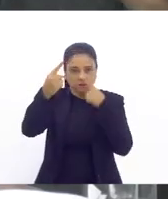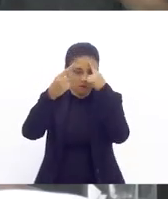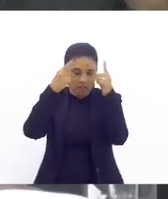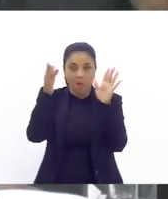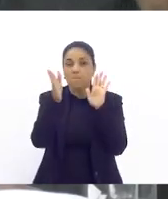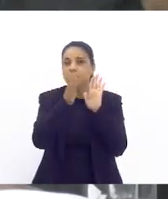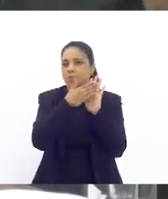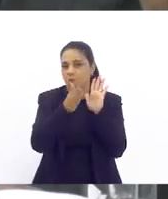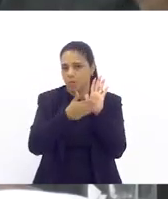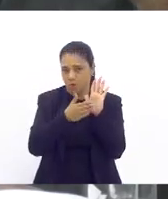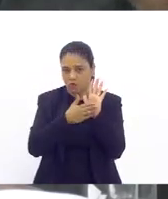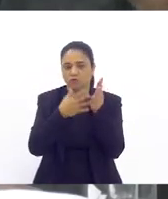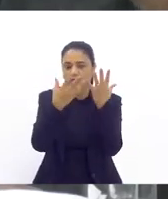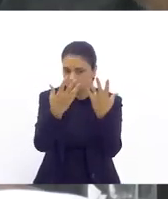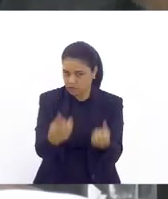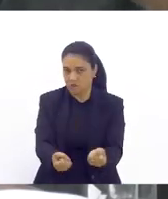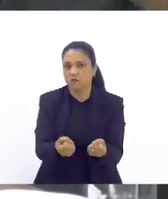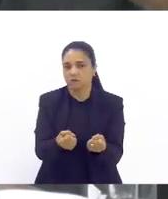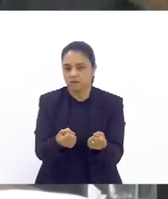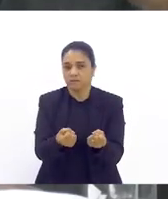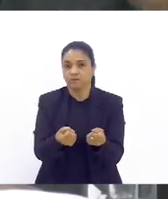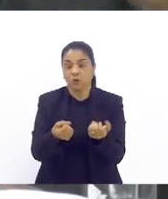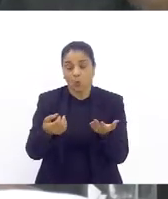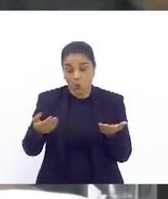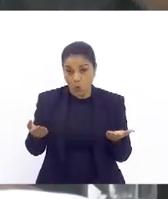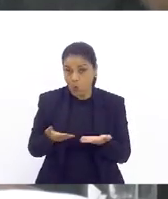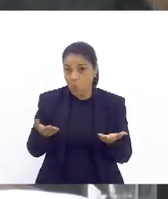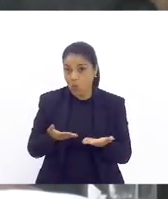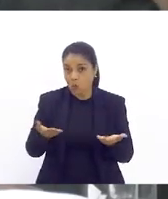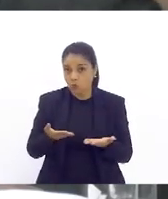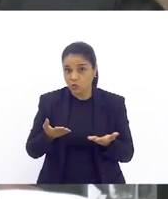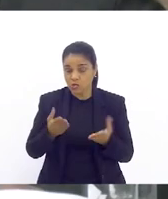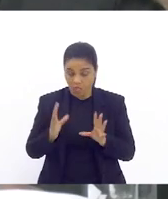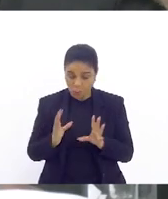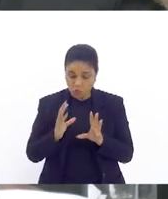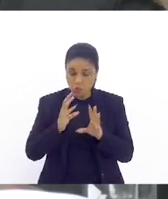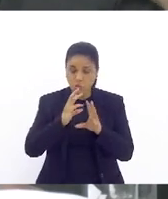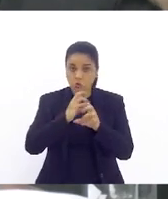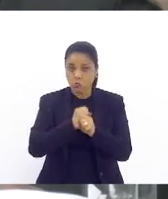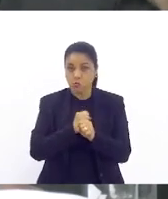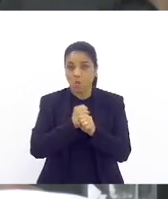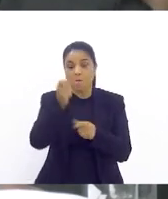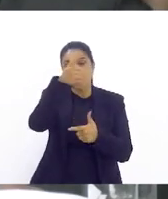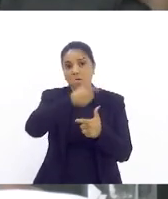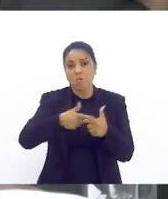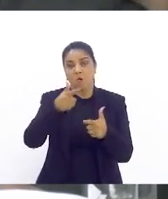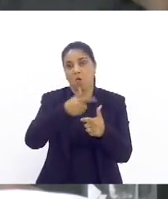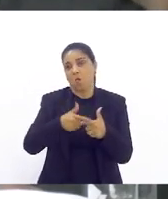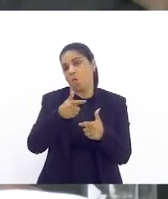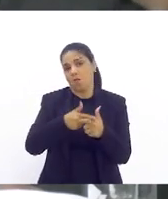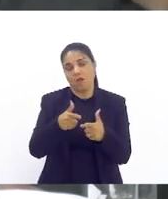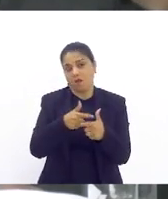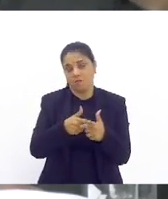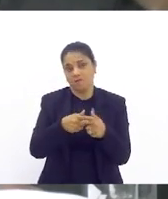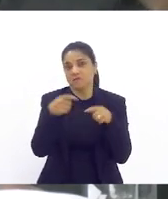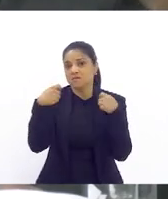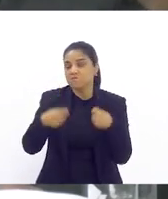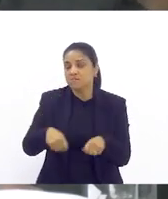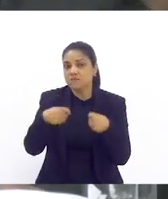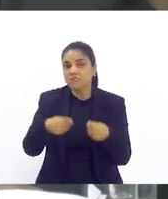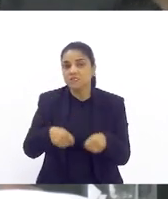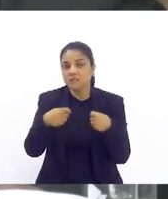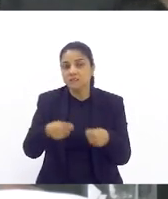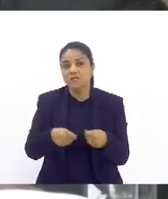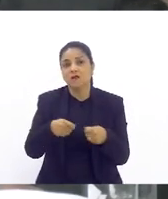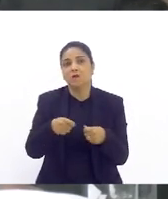propostas então nós estamos aqui acumulando uma série de problemas e precisamos como a Professora